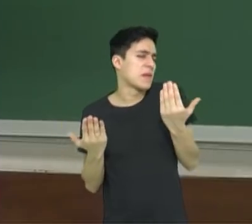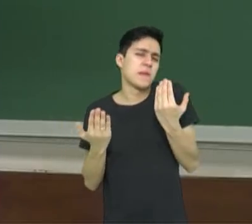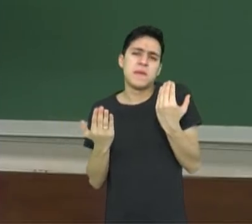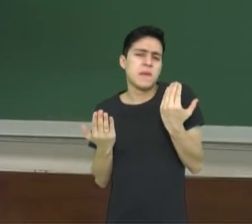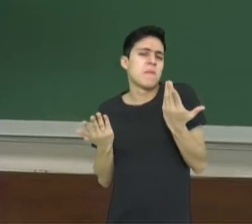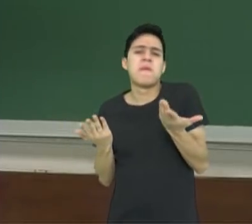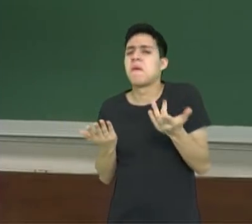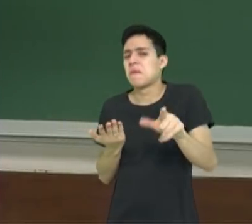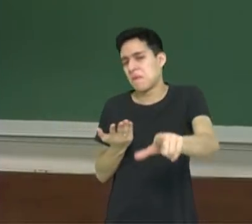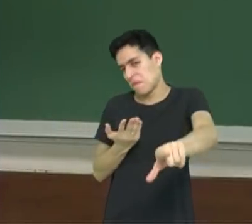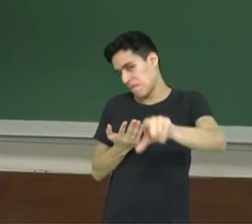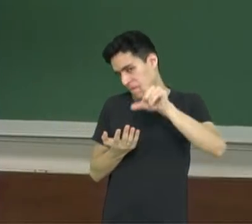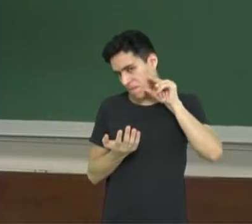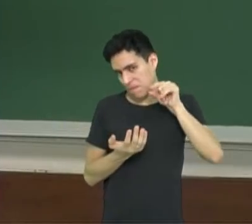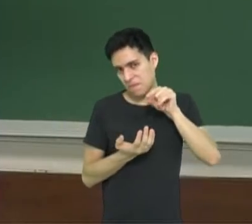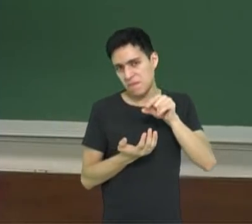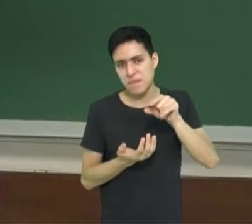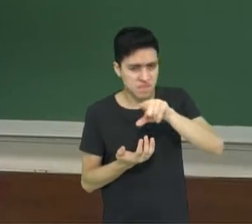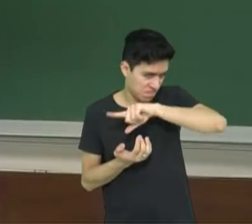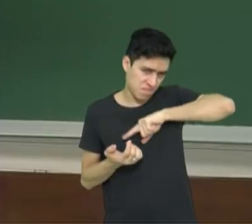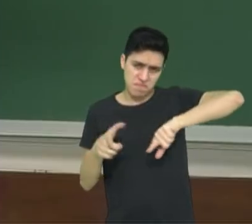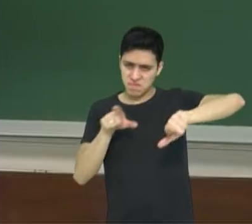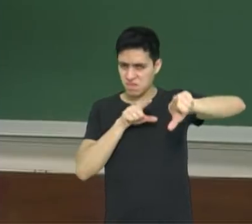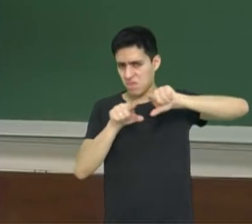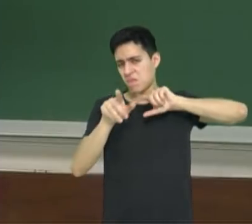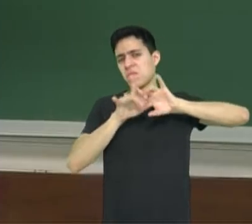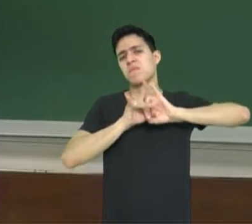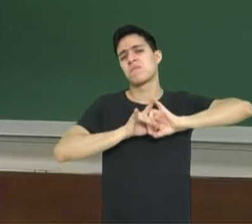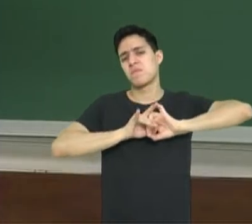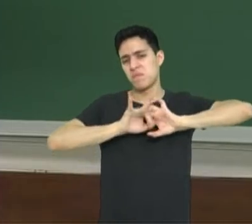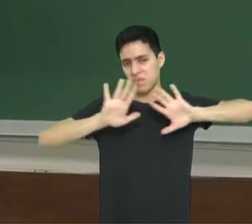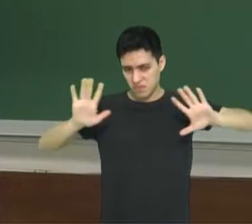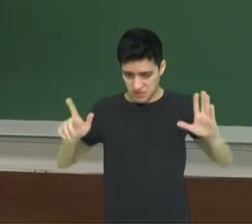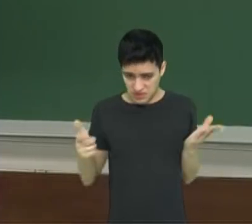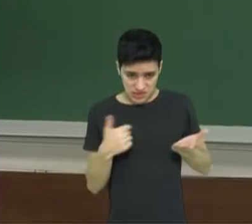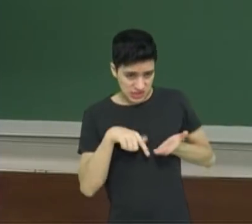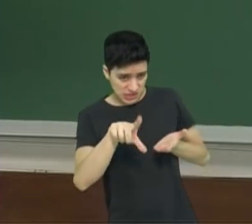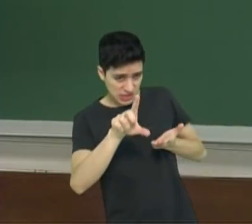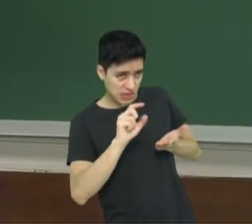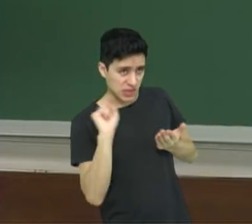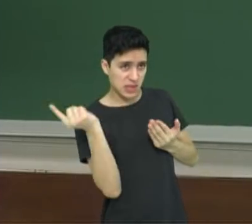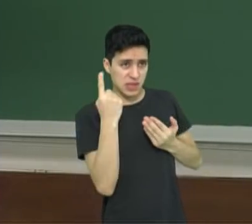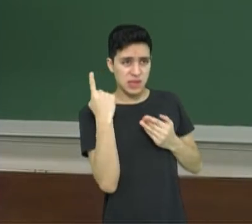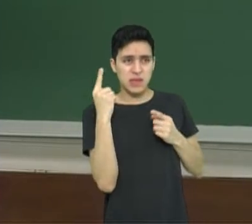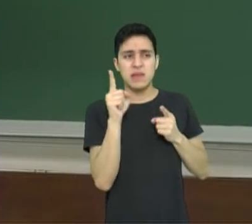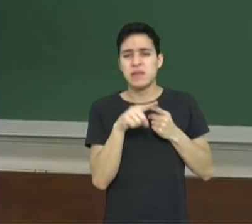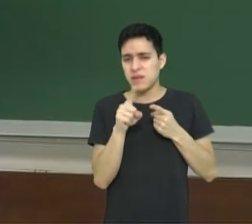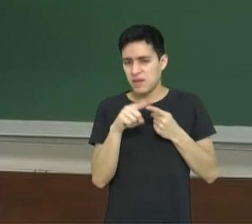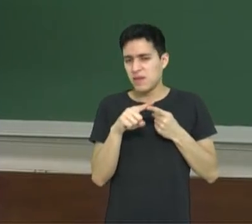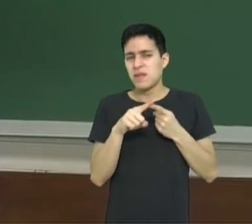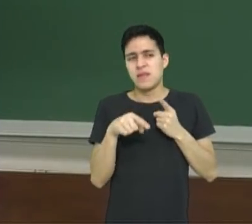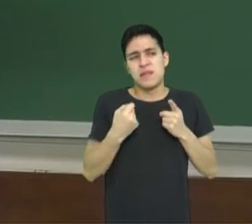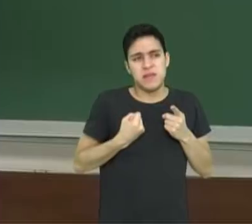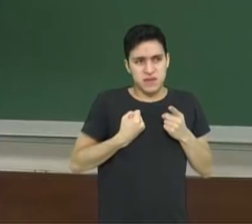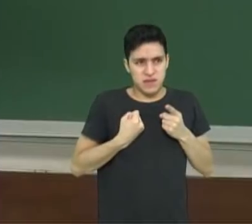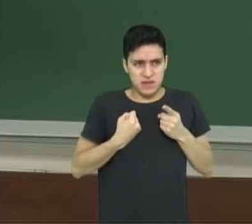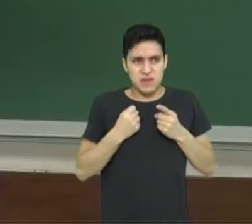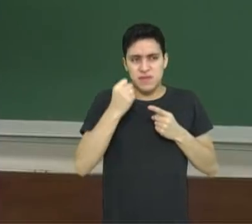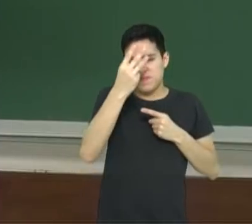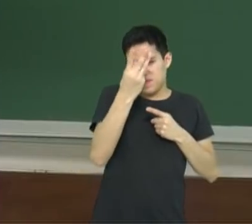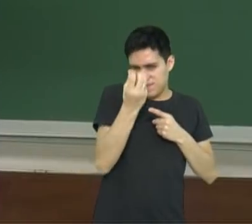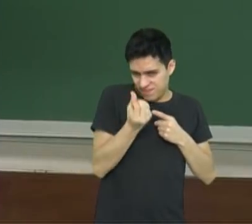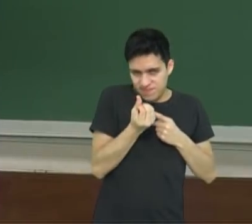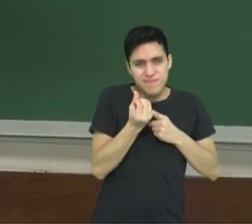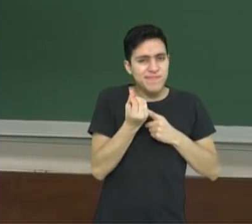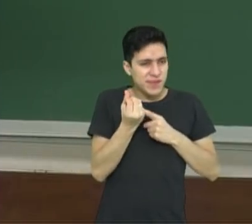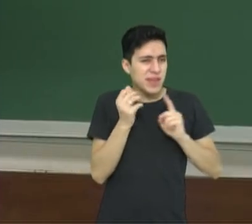Qual que eu escolhi? Bom, você pode escolher a que você quiser, né? Eu escolhi a primeira. Tem números maiores, né? Tem o 36